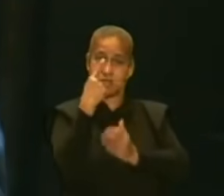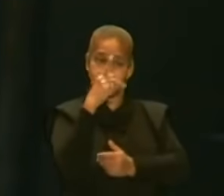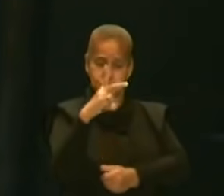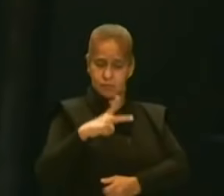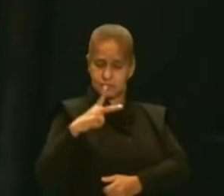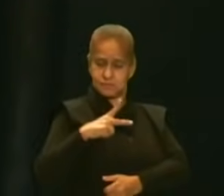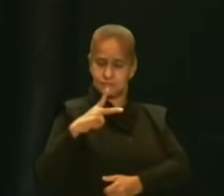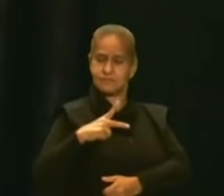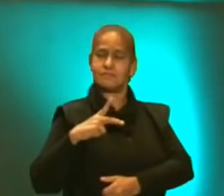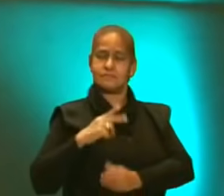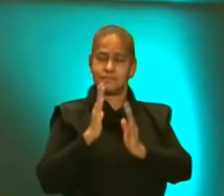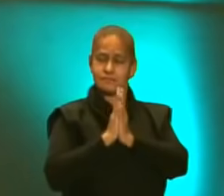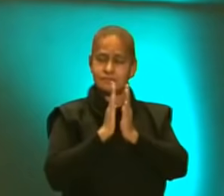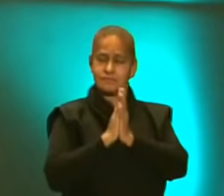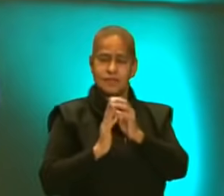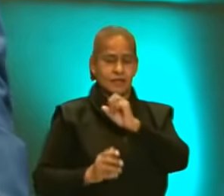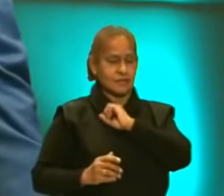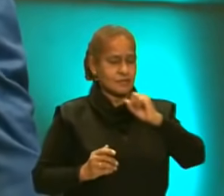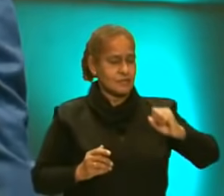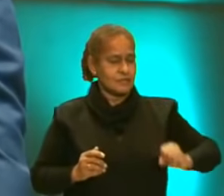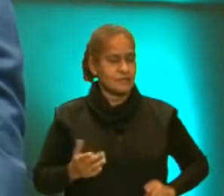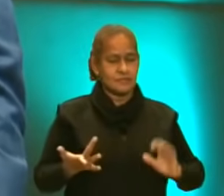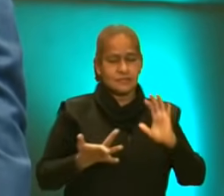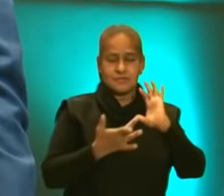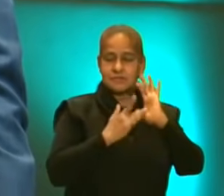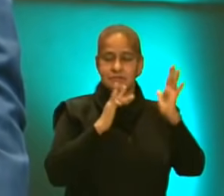fazer, diga, Senhor Jesus,